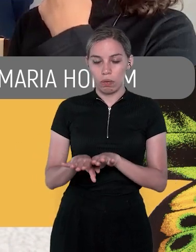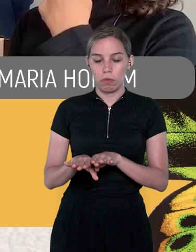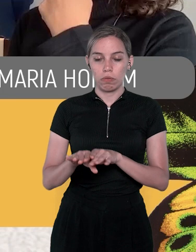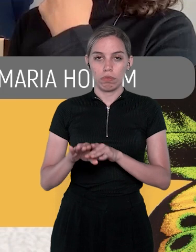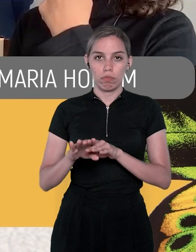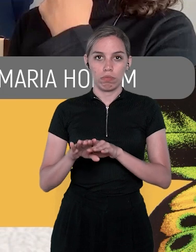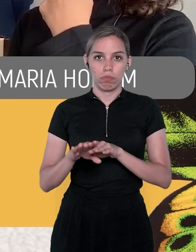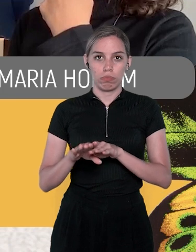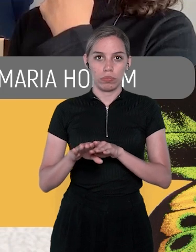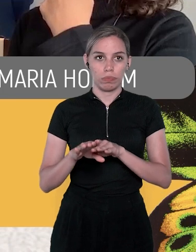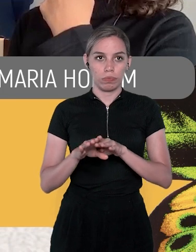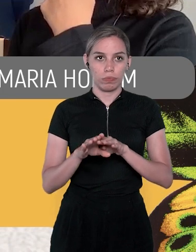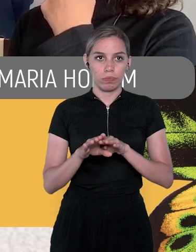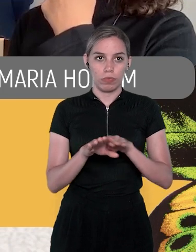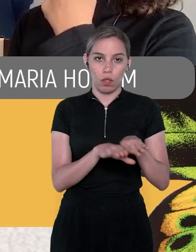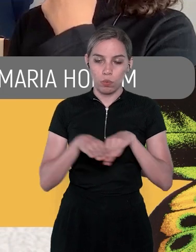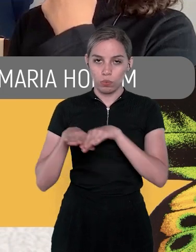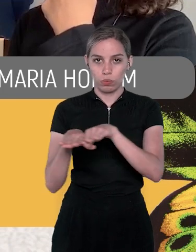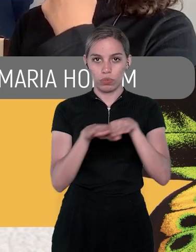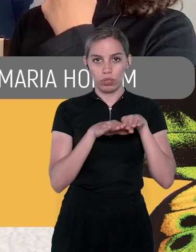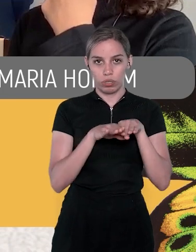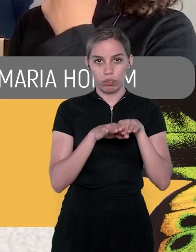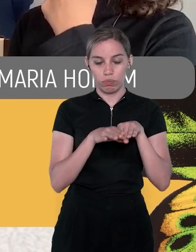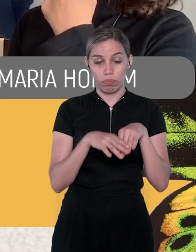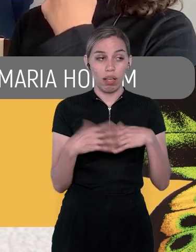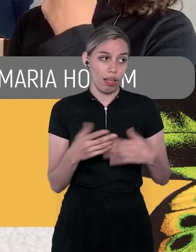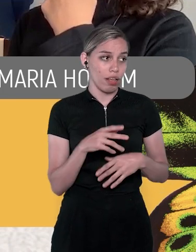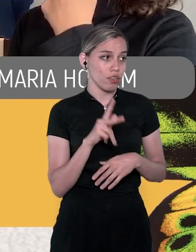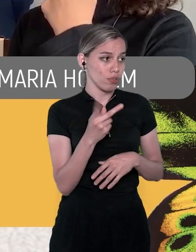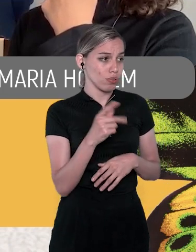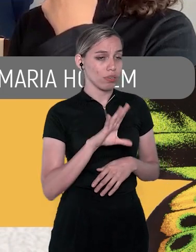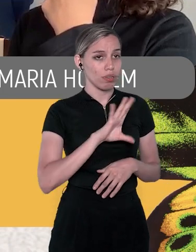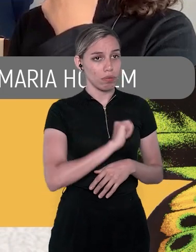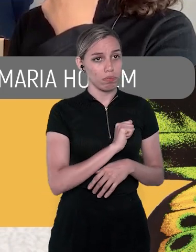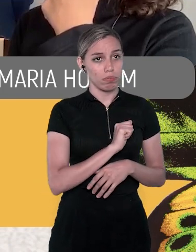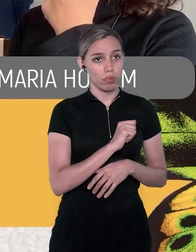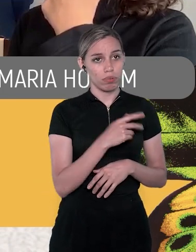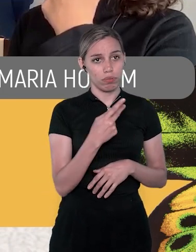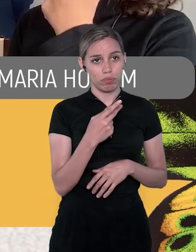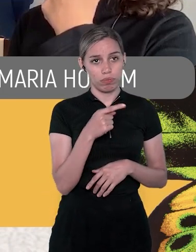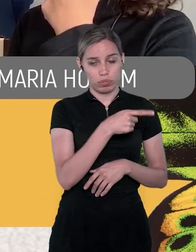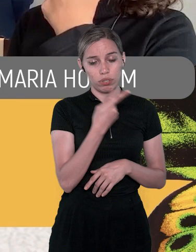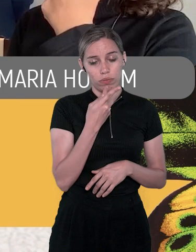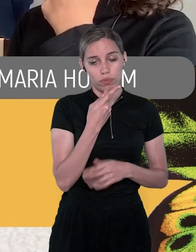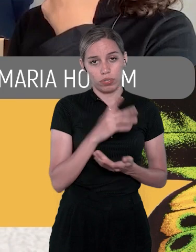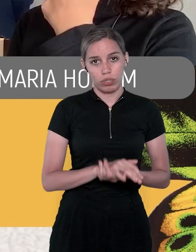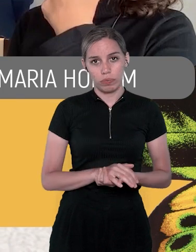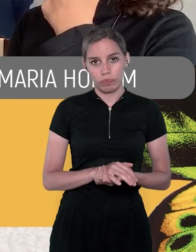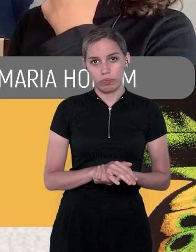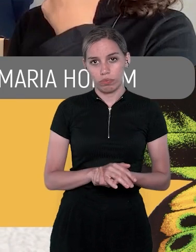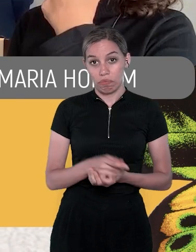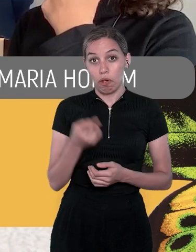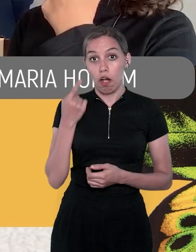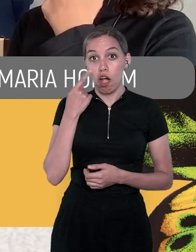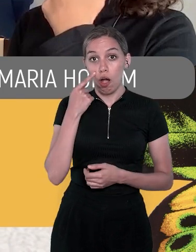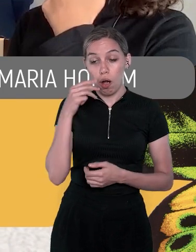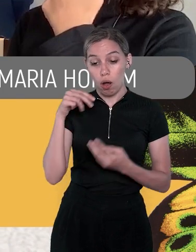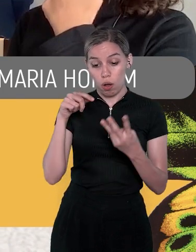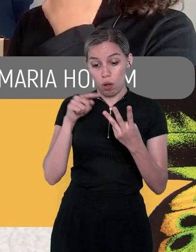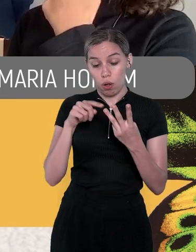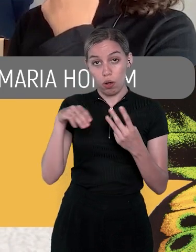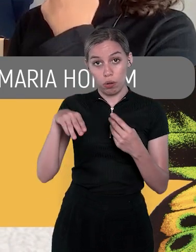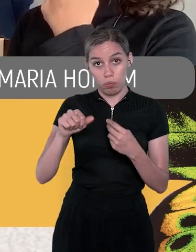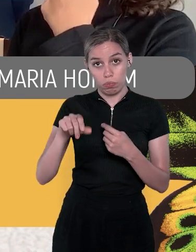União. Né? Que é a história do amor que você falou, quer dizer, cara, esse cara ficou o quê? 24 anos